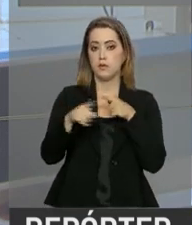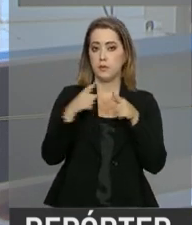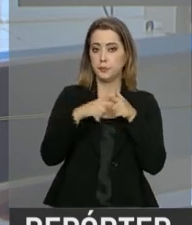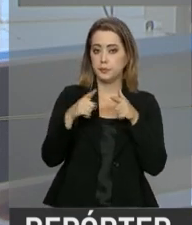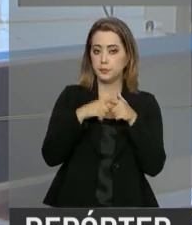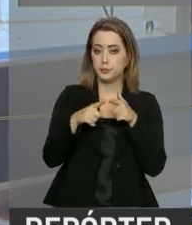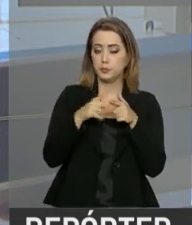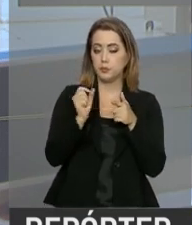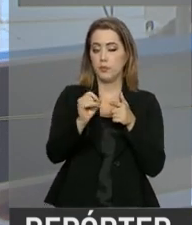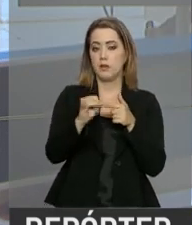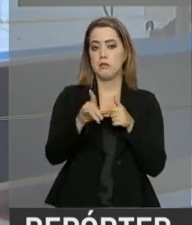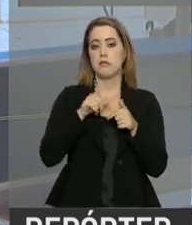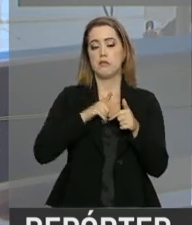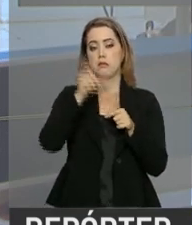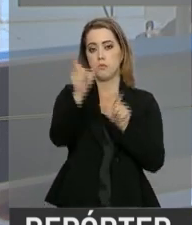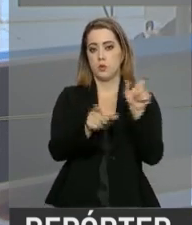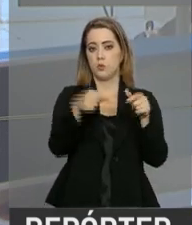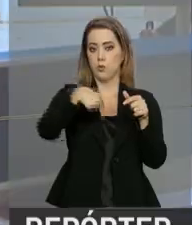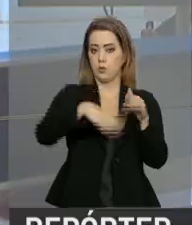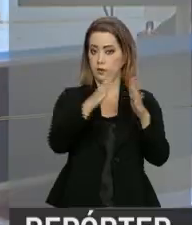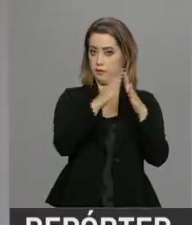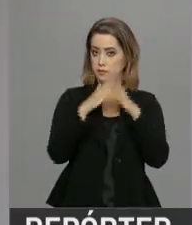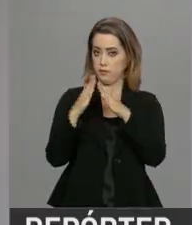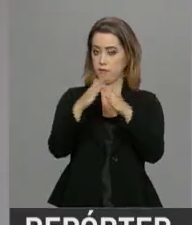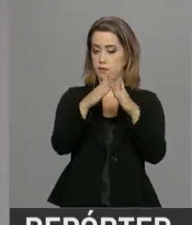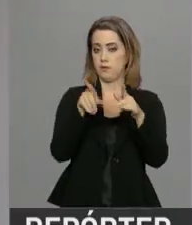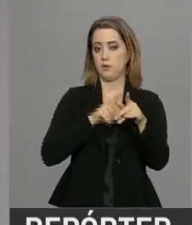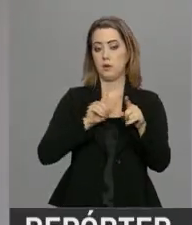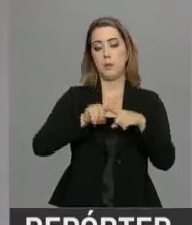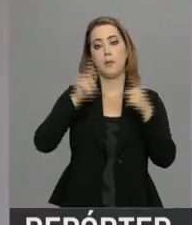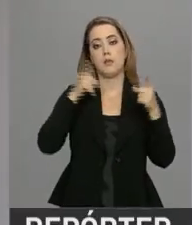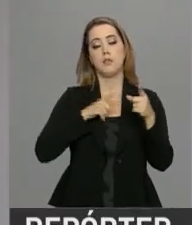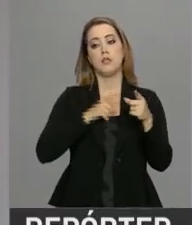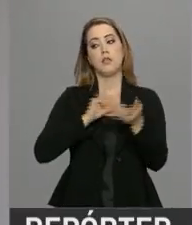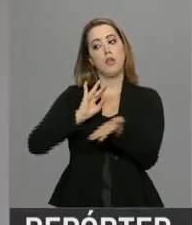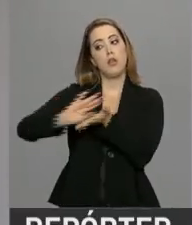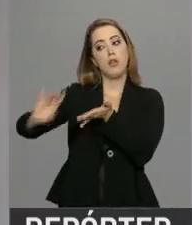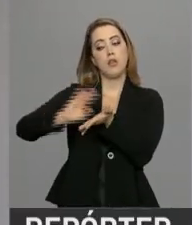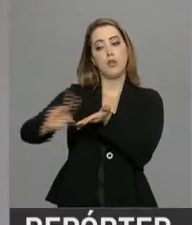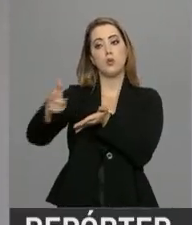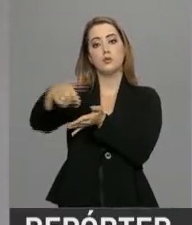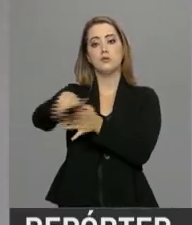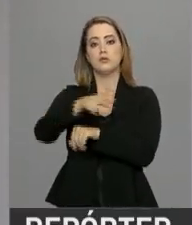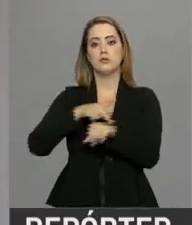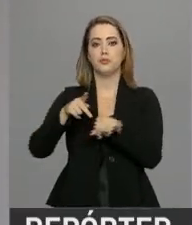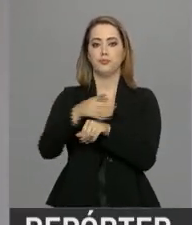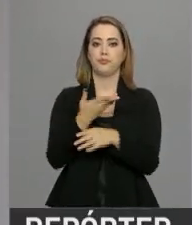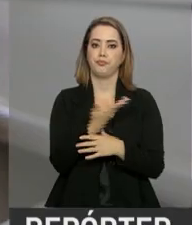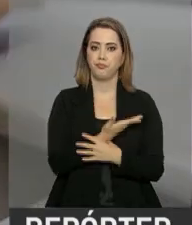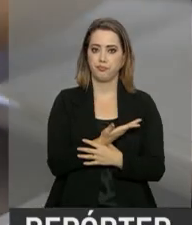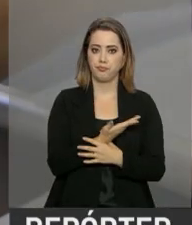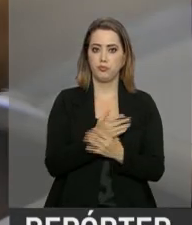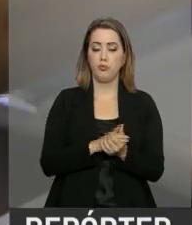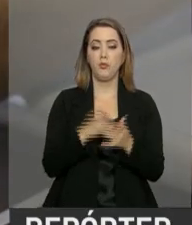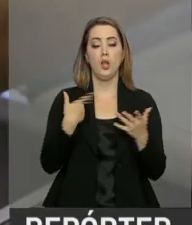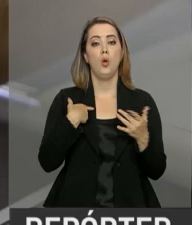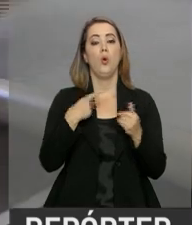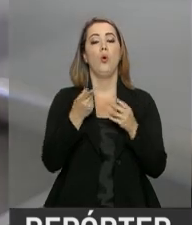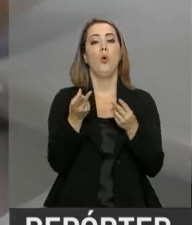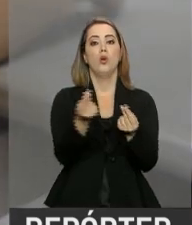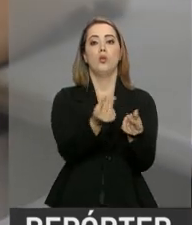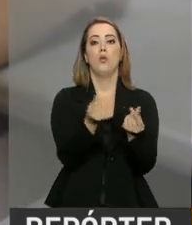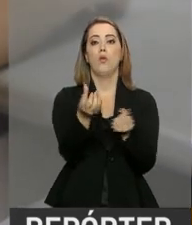exterior dinheiro ou bens não declarados os recursos regularizados com essas declarações passam dos R